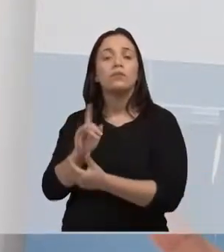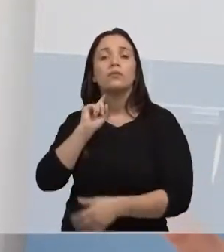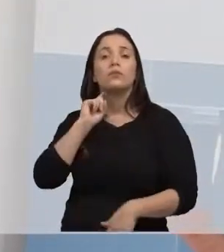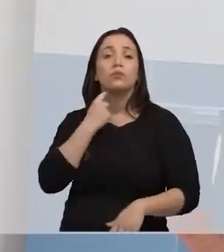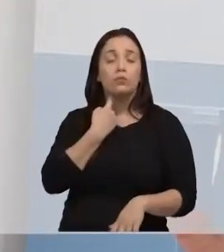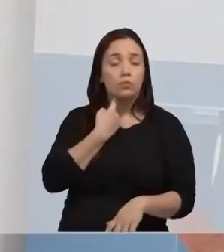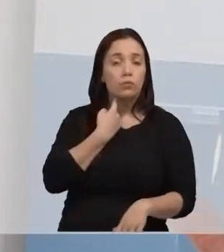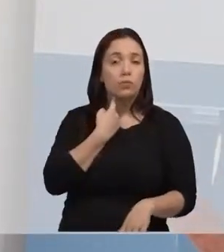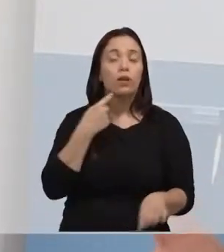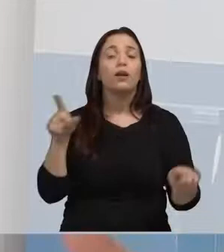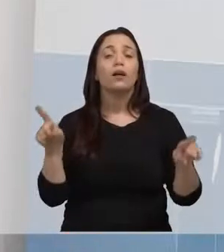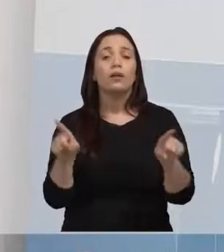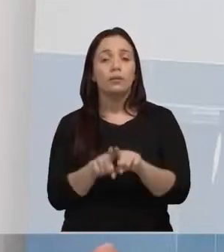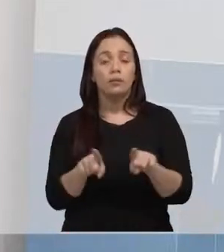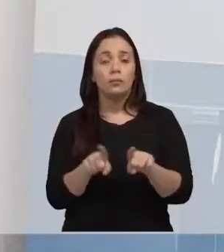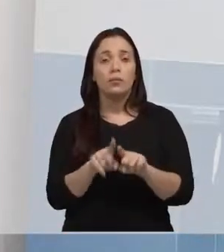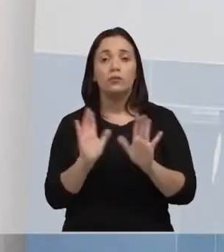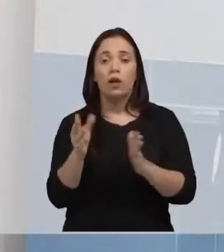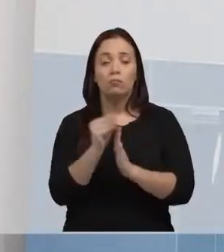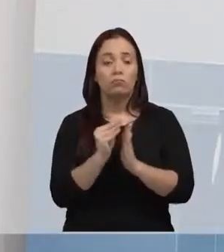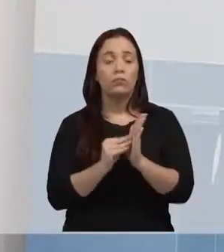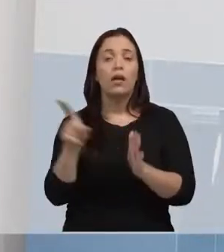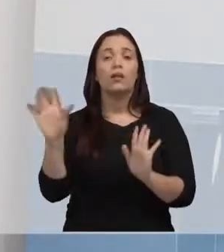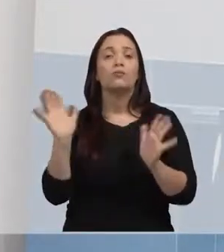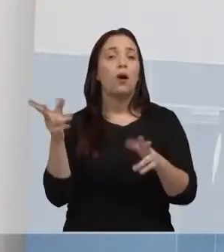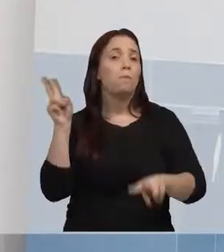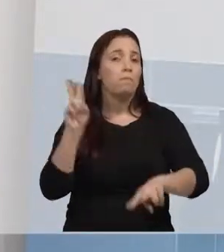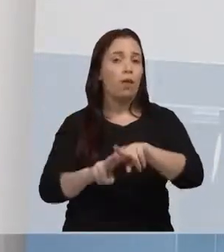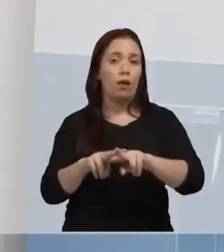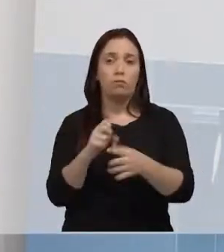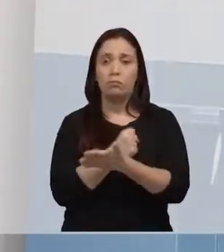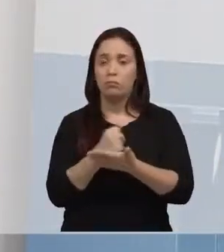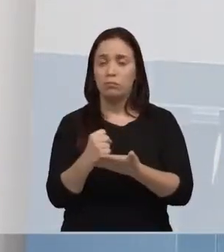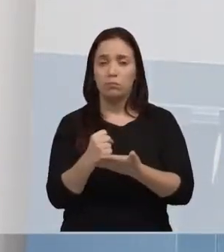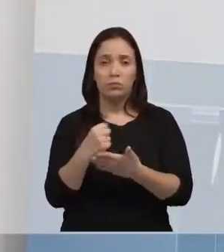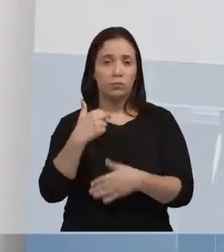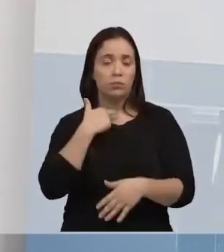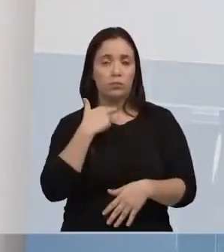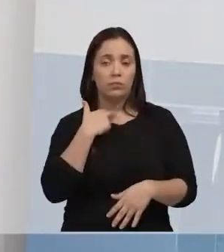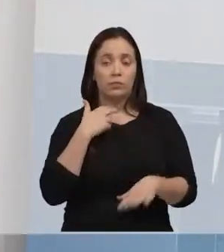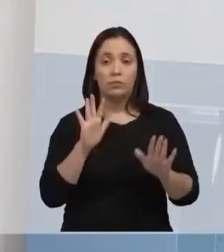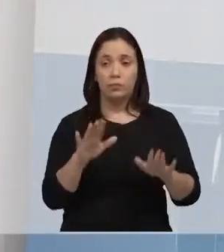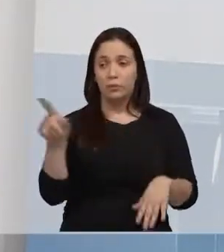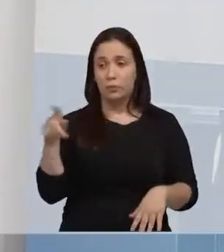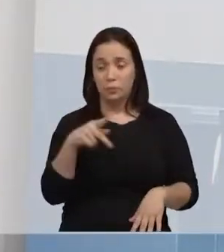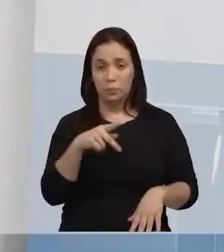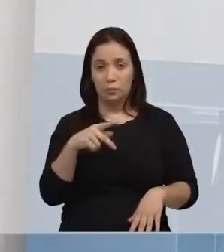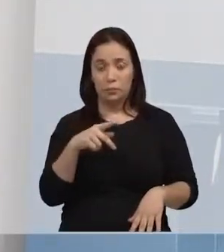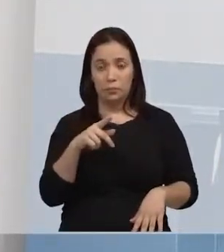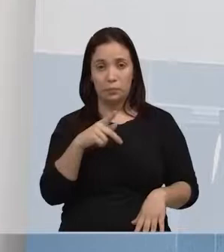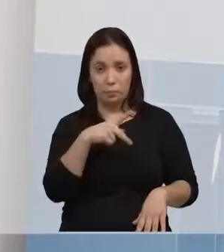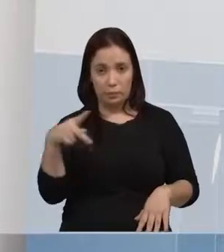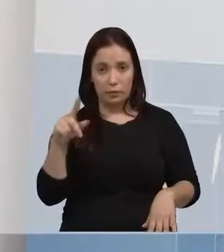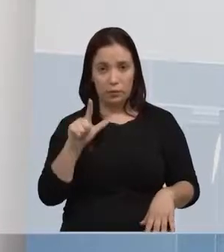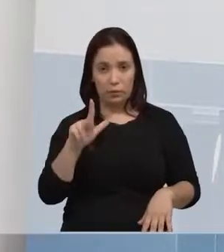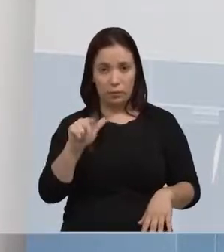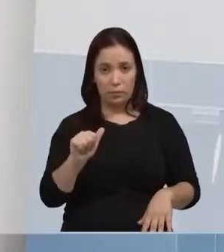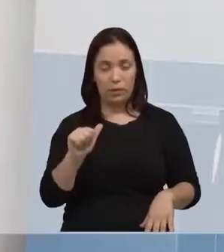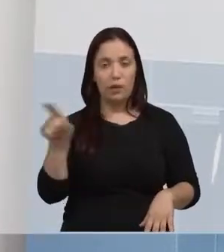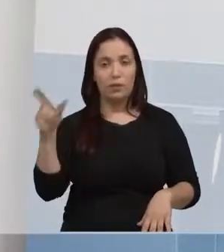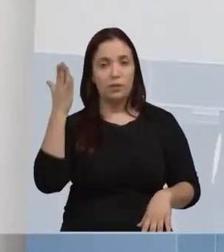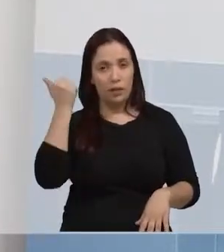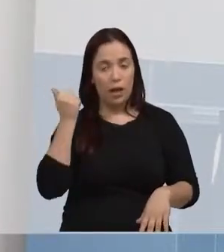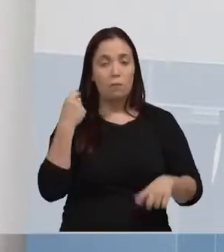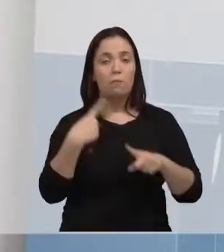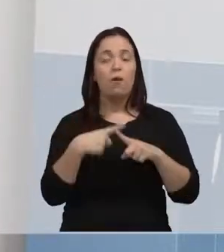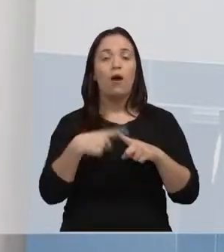como queiram, ele está incluído lá, ele está preso. Só que o presidente Lula, como na justiça brasileira é assim, É lenta.